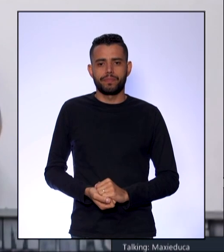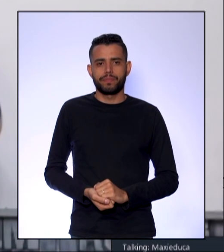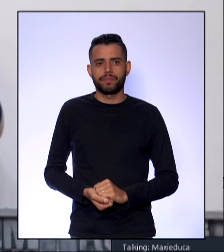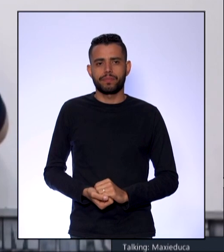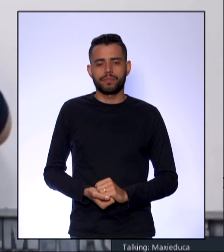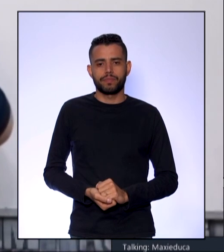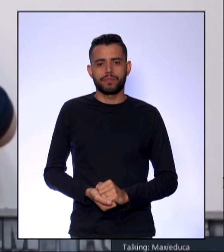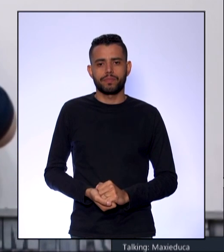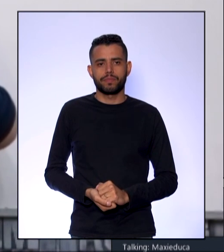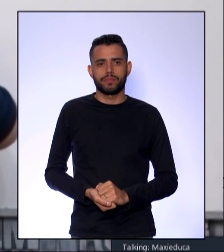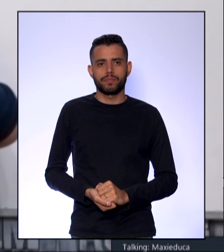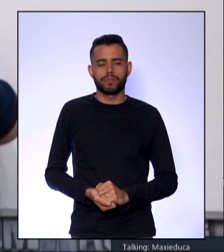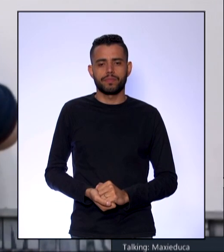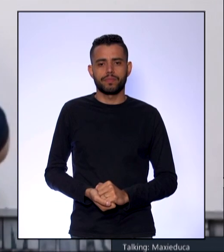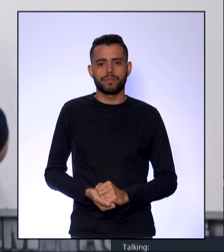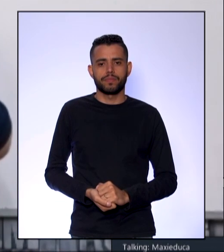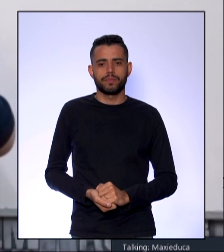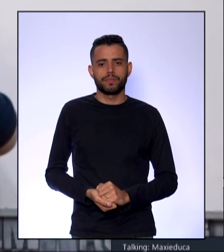de